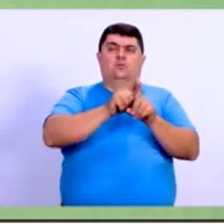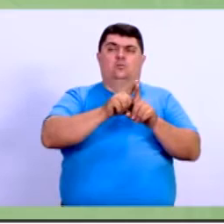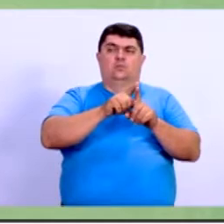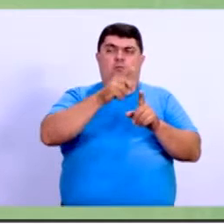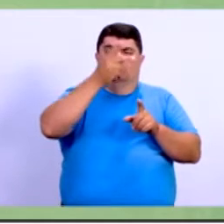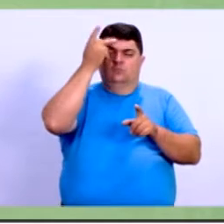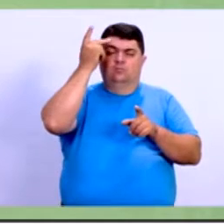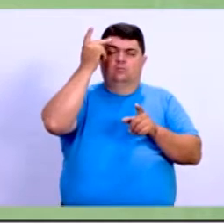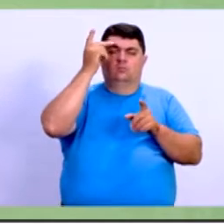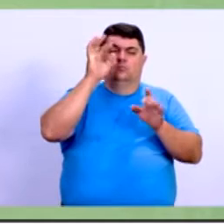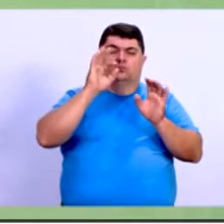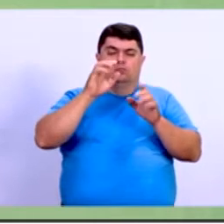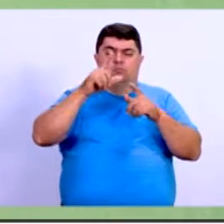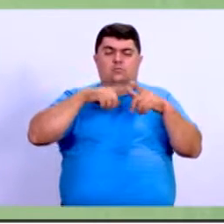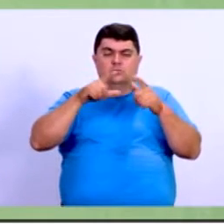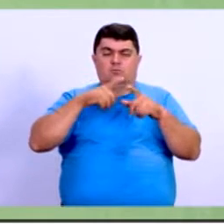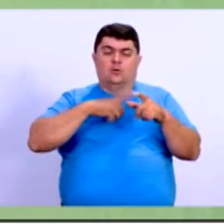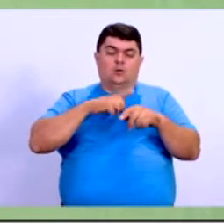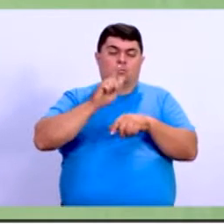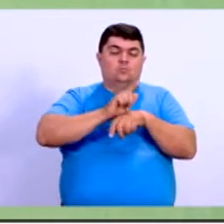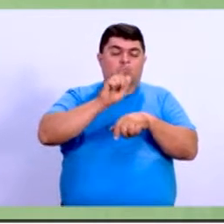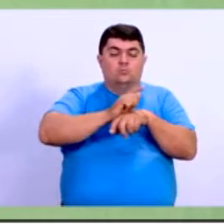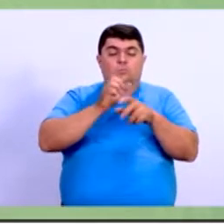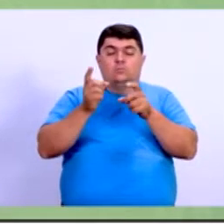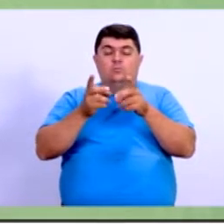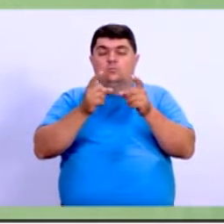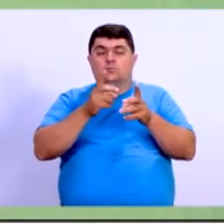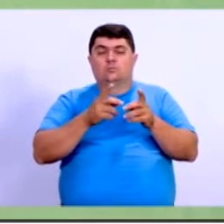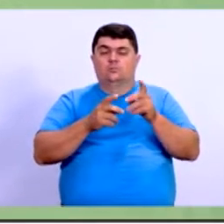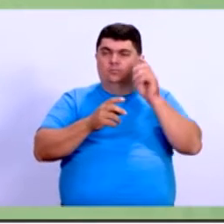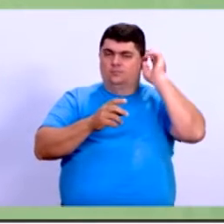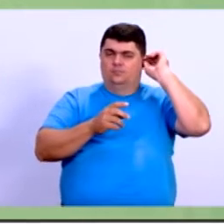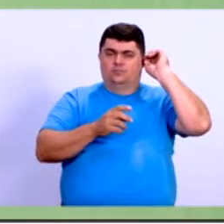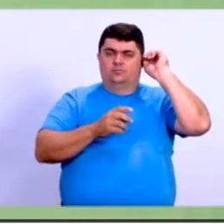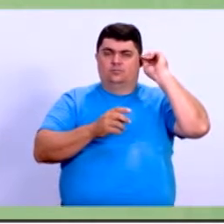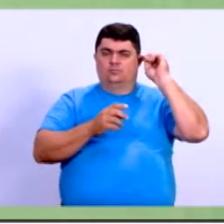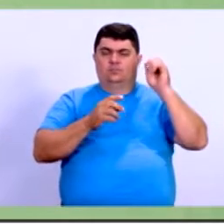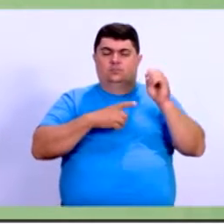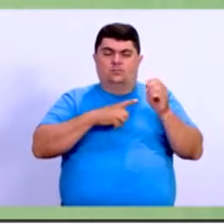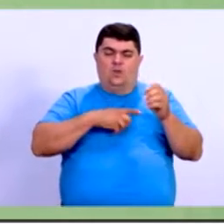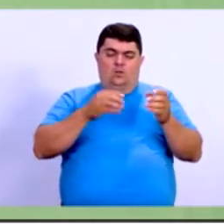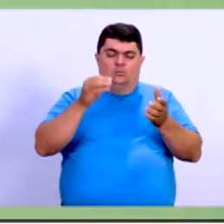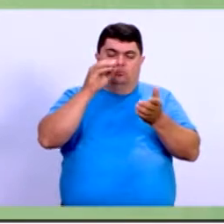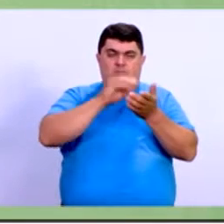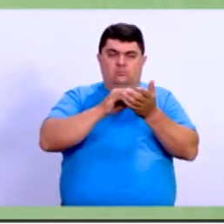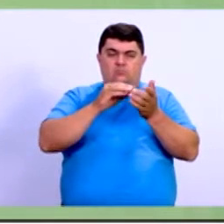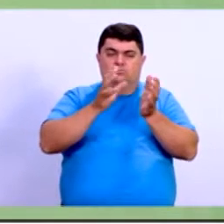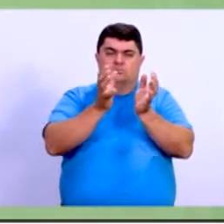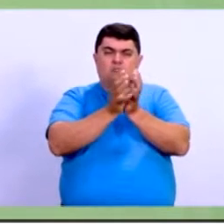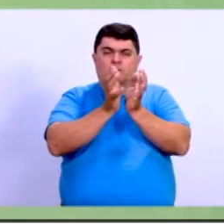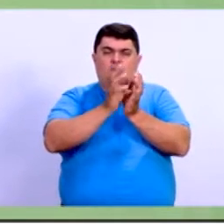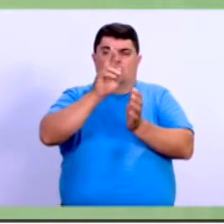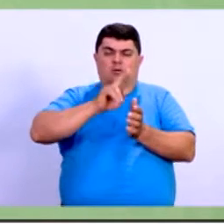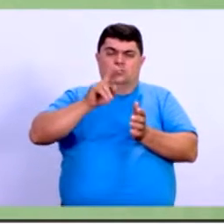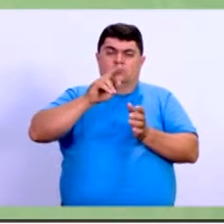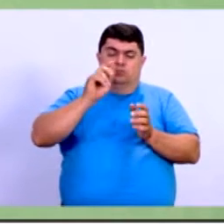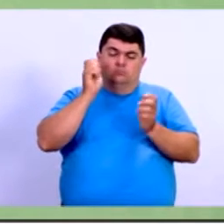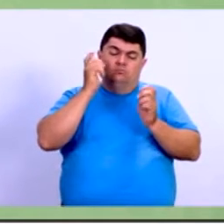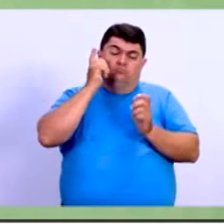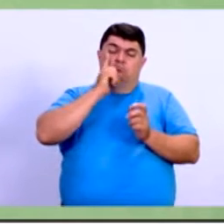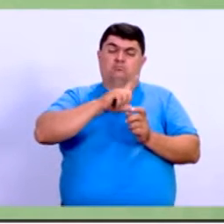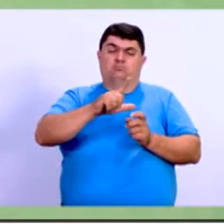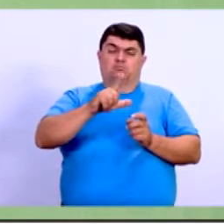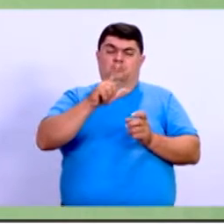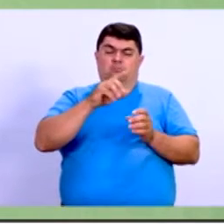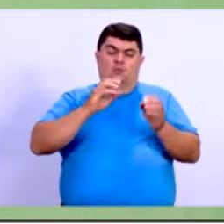ali gerenciando as vendas, certo? Então, no meu caso de uso, eu consegui colocar todas as